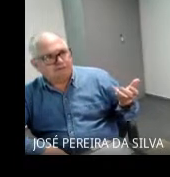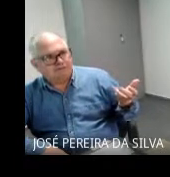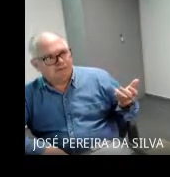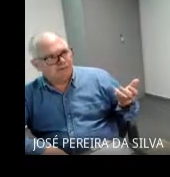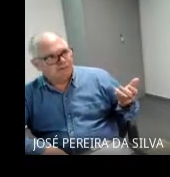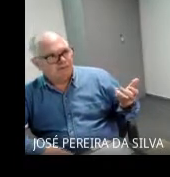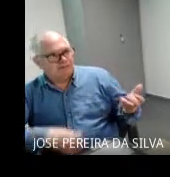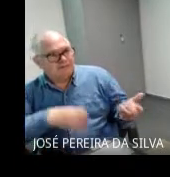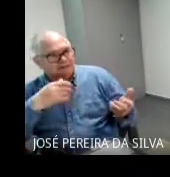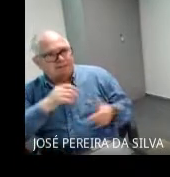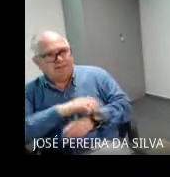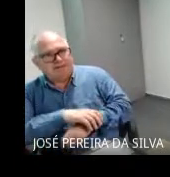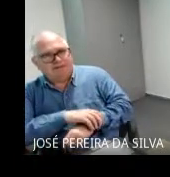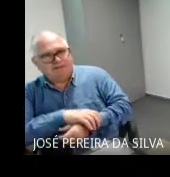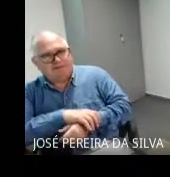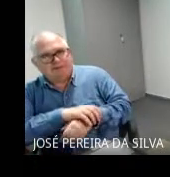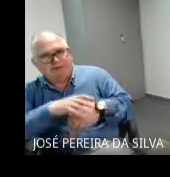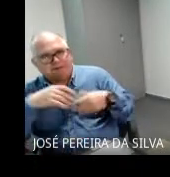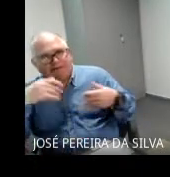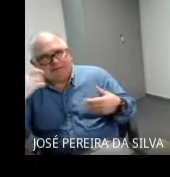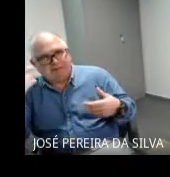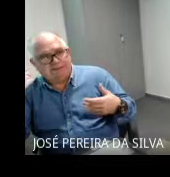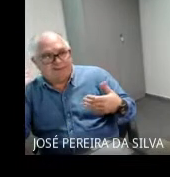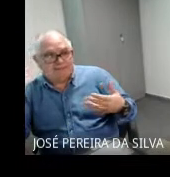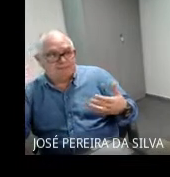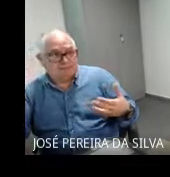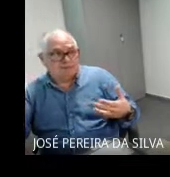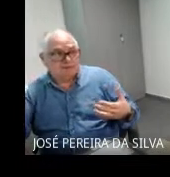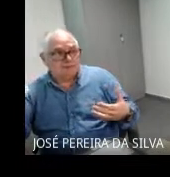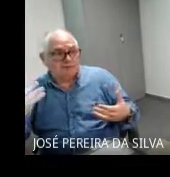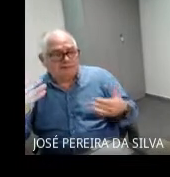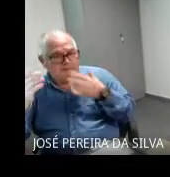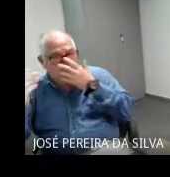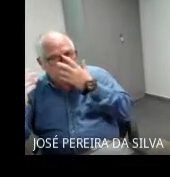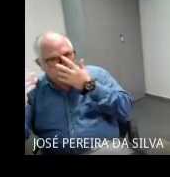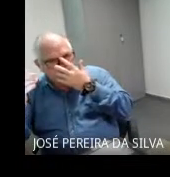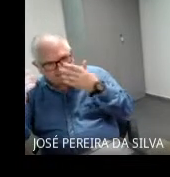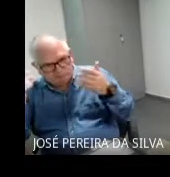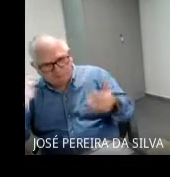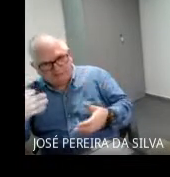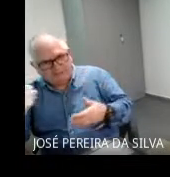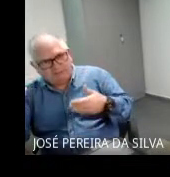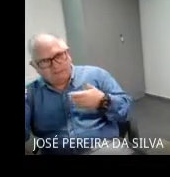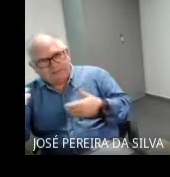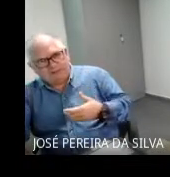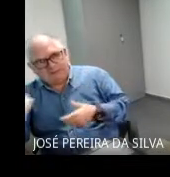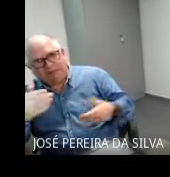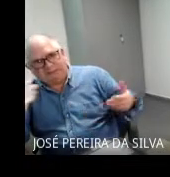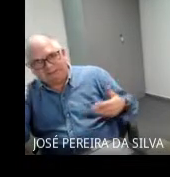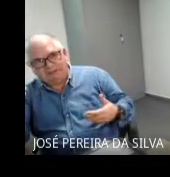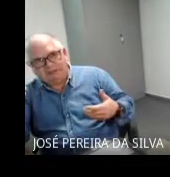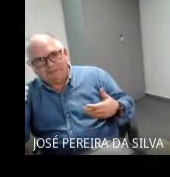laríngeo. Então, não existe assim, é difícil saber, por isso que é sempre um desafio para os novos magnetizadores e para